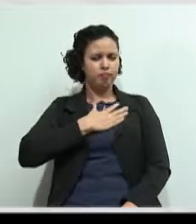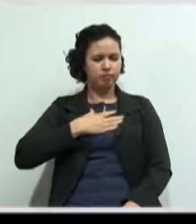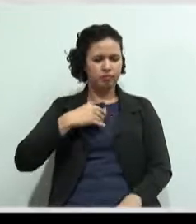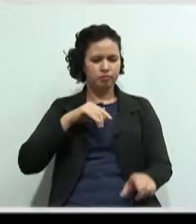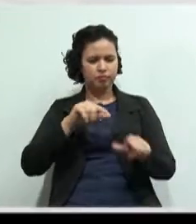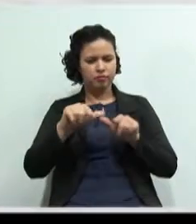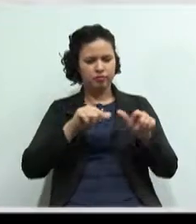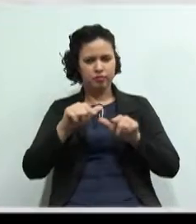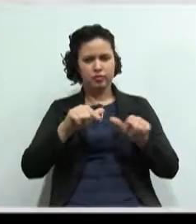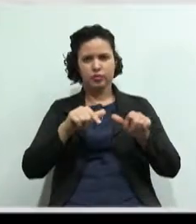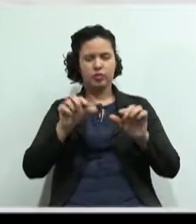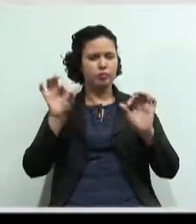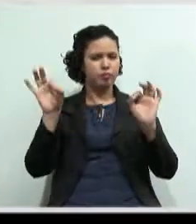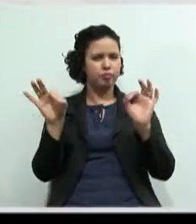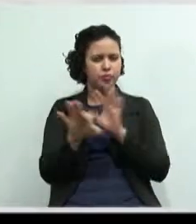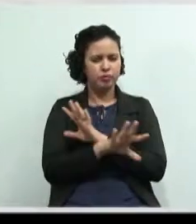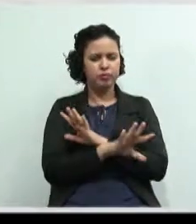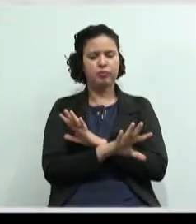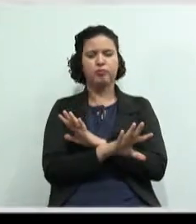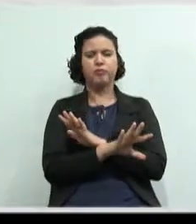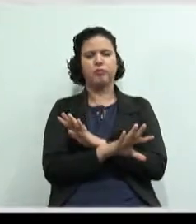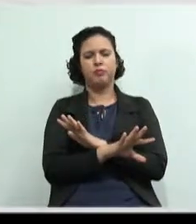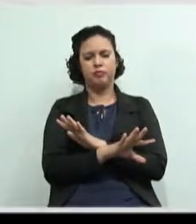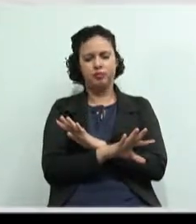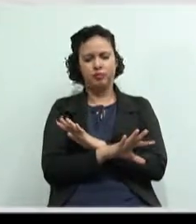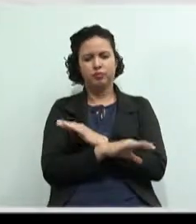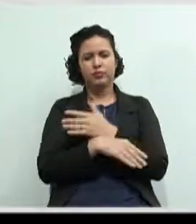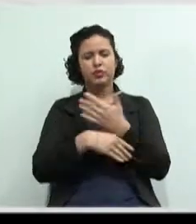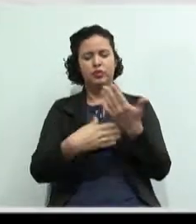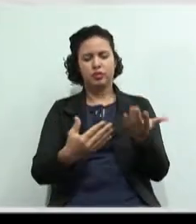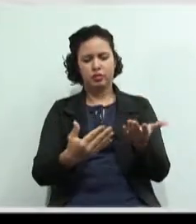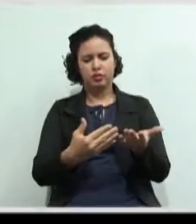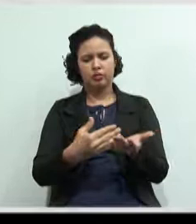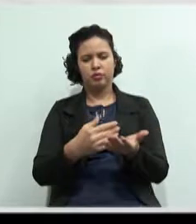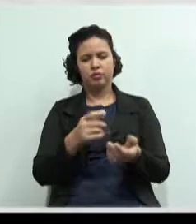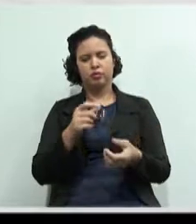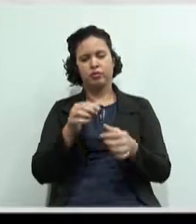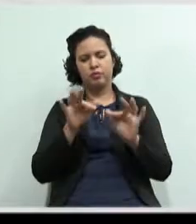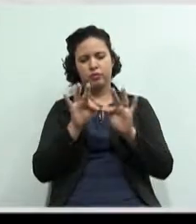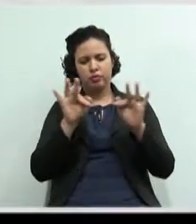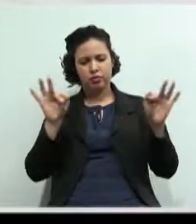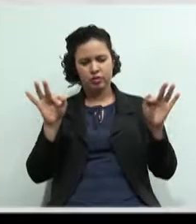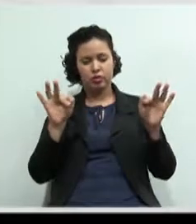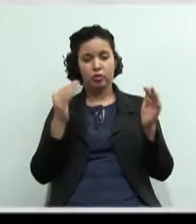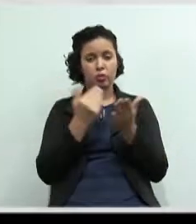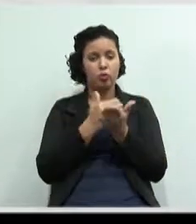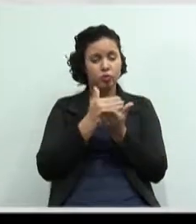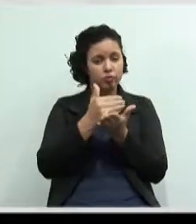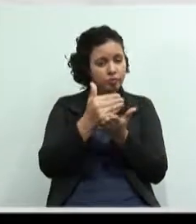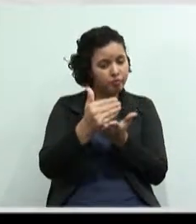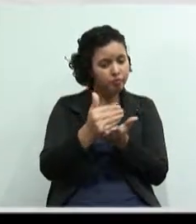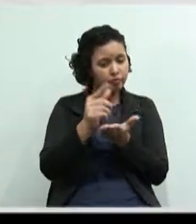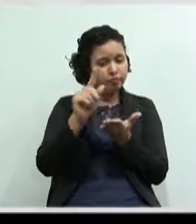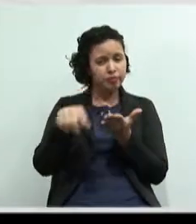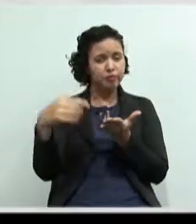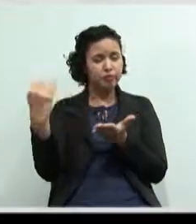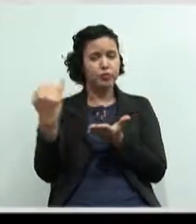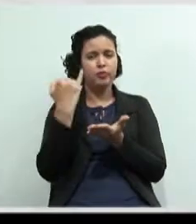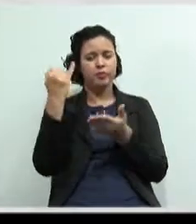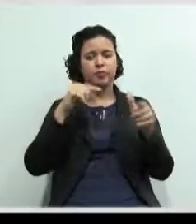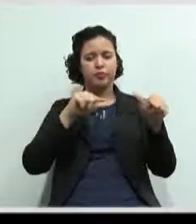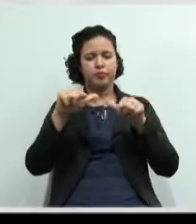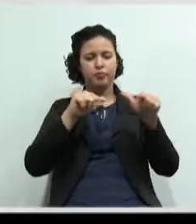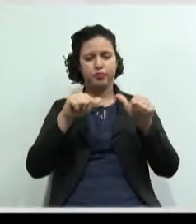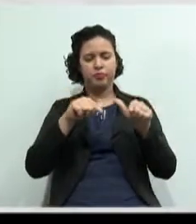O que Platão falou? O começo é a parte mais importante do trabalho. E Confúcio?